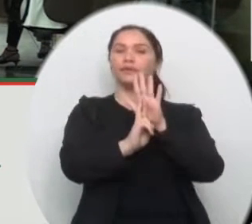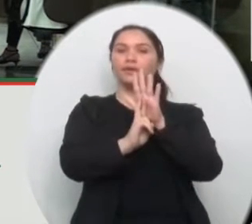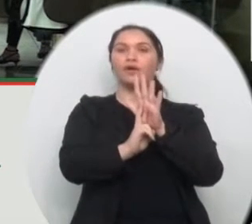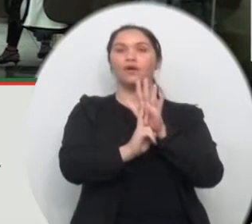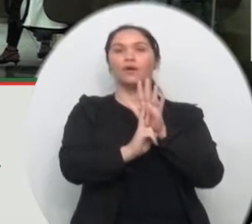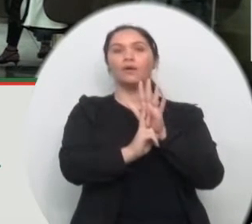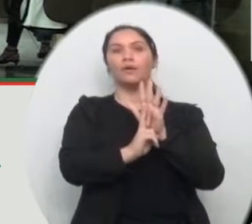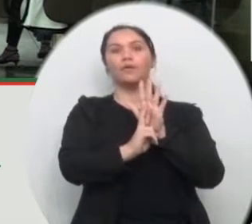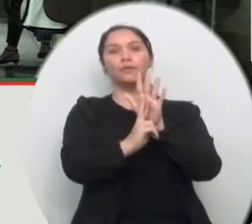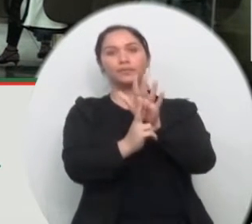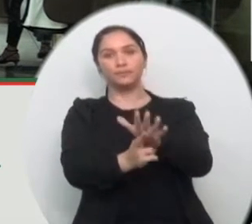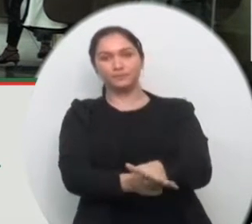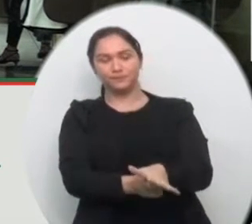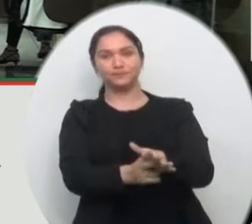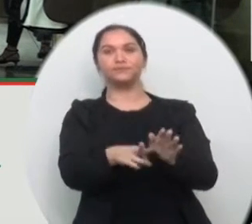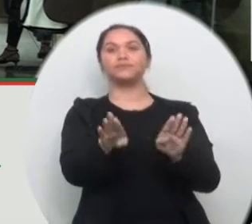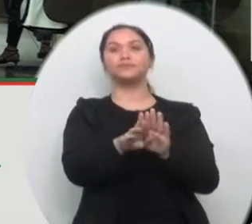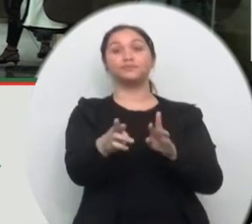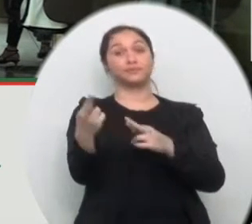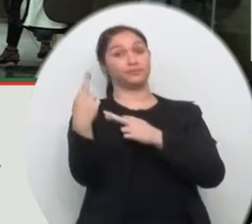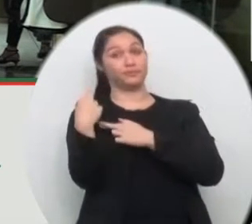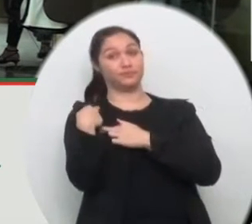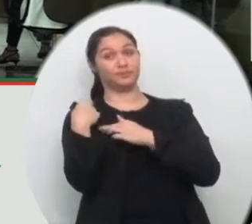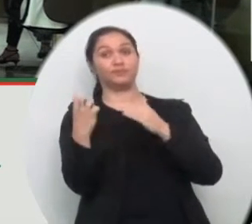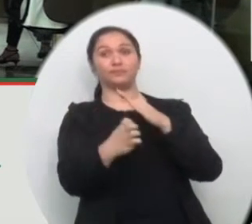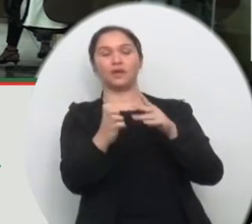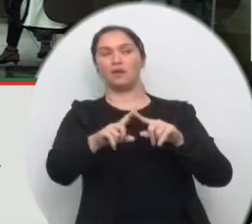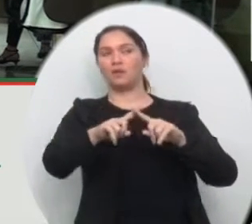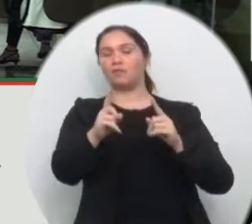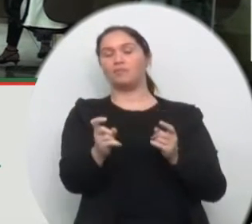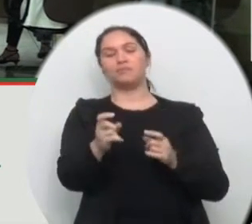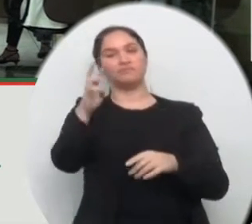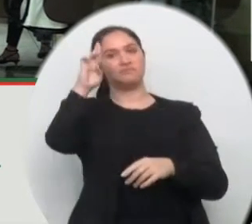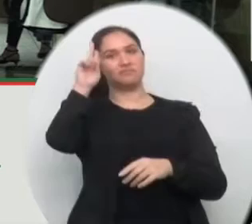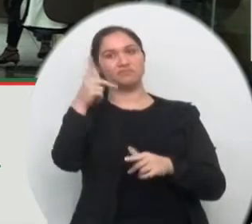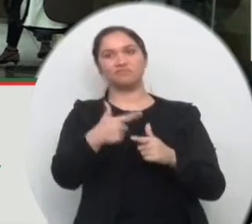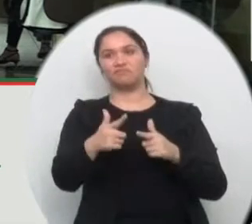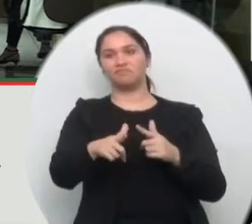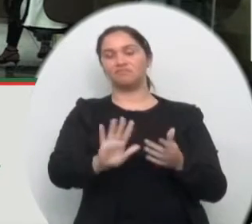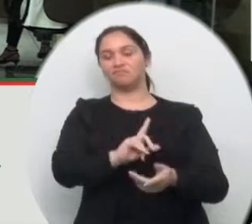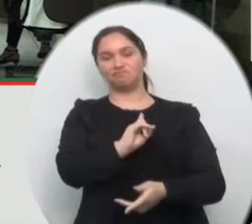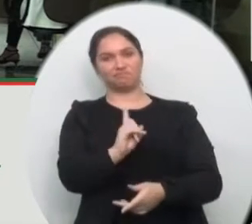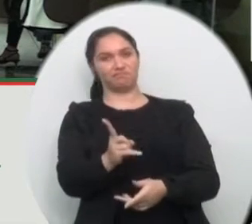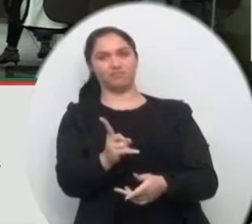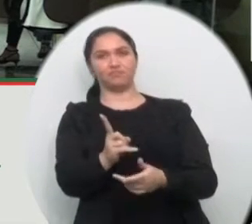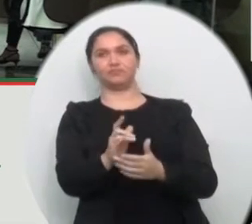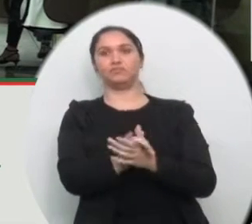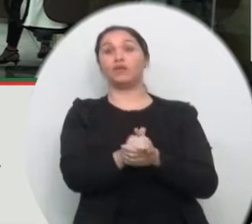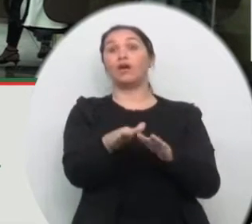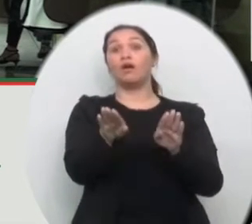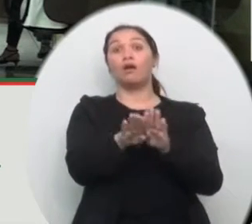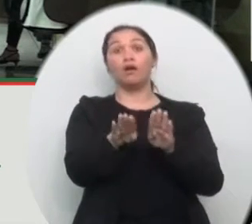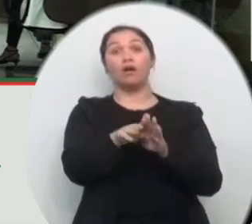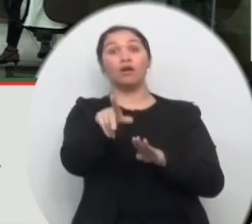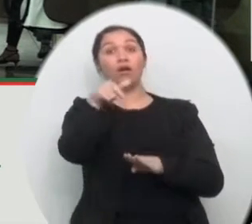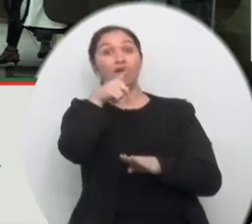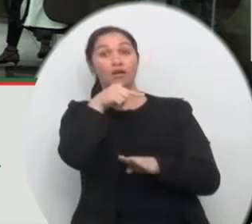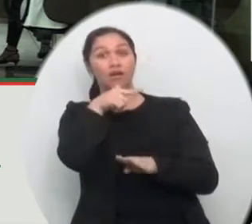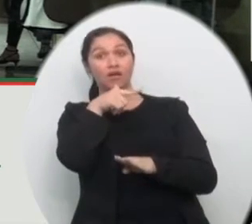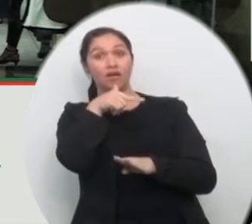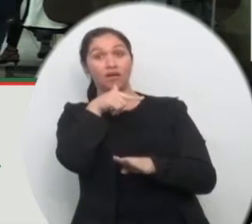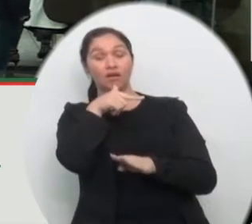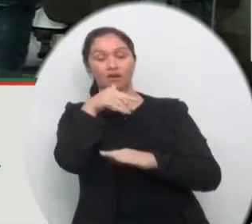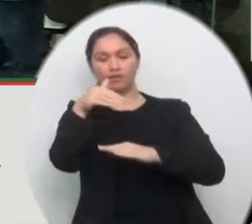solicitações, mas a empresa não resolveu. A água era jogada pelo acostamento mesmo, ficava em cima da rodovia Jorge Lacerda e